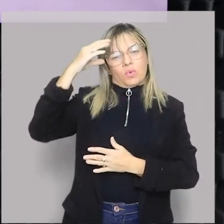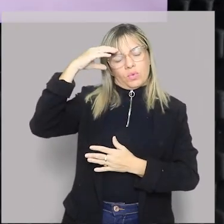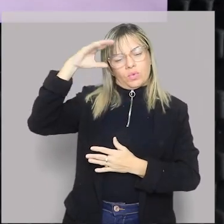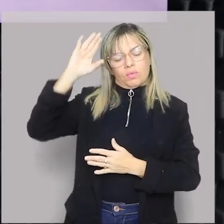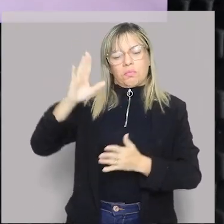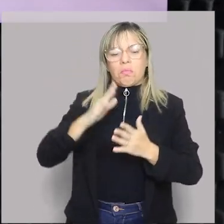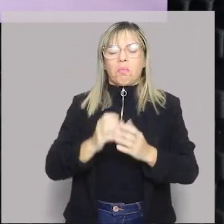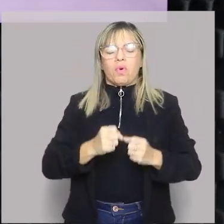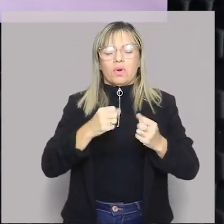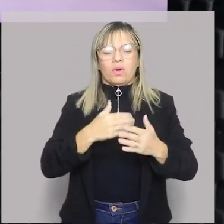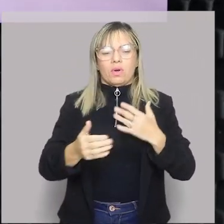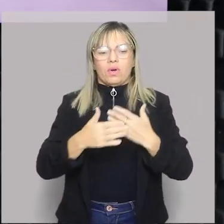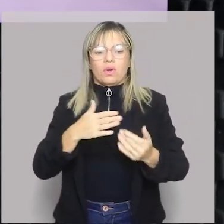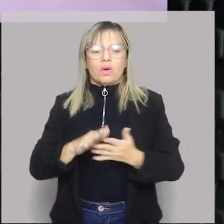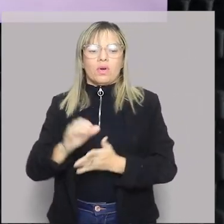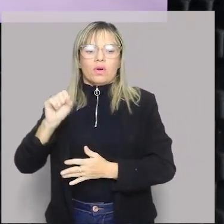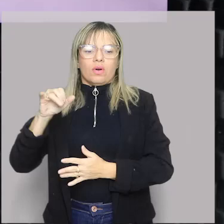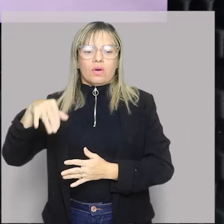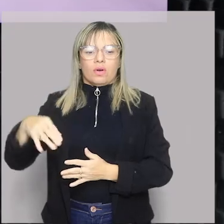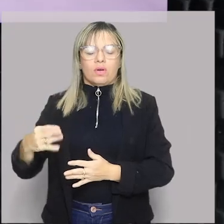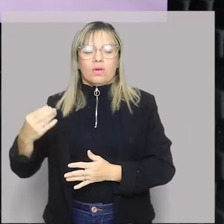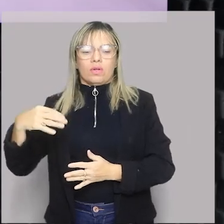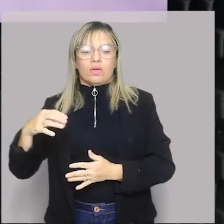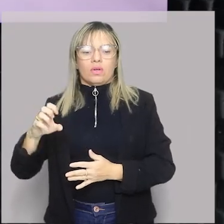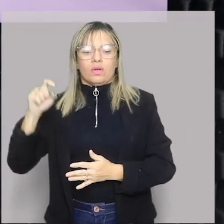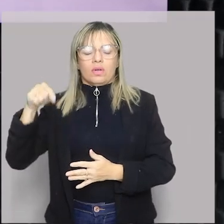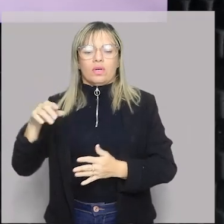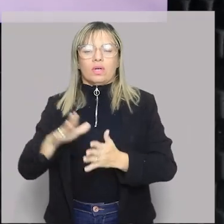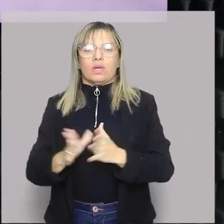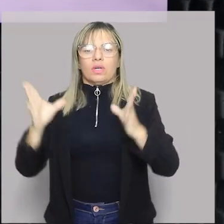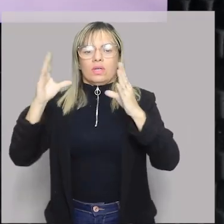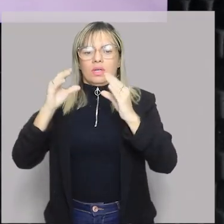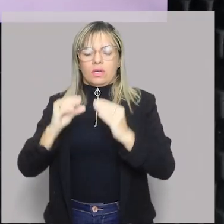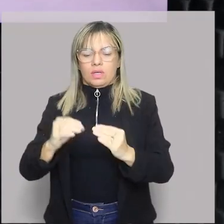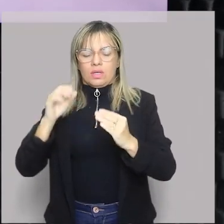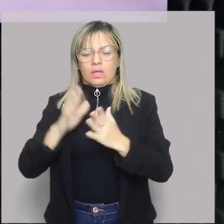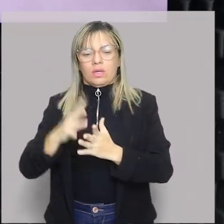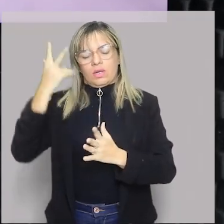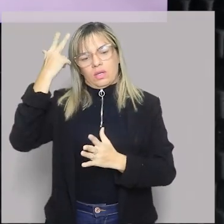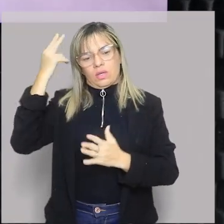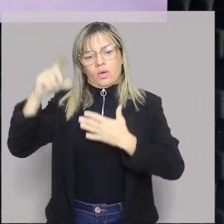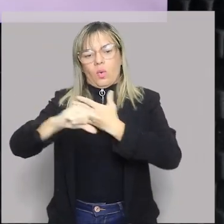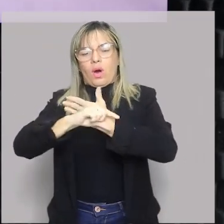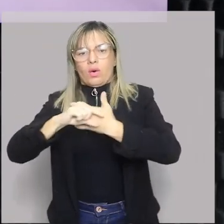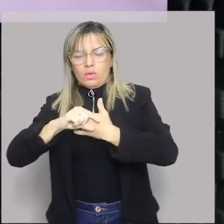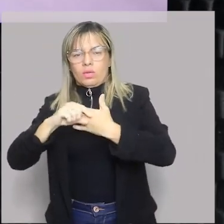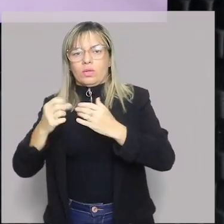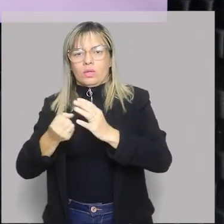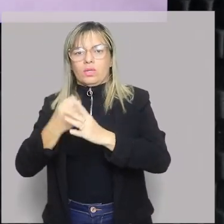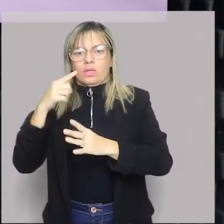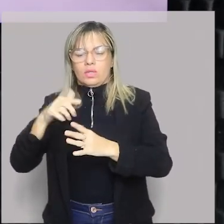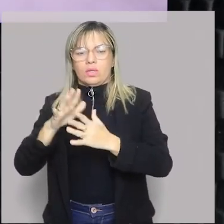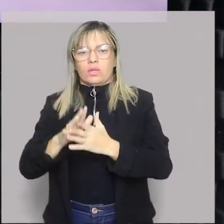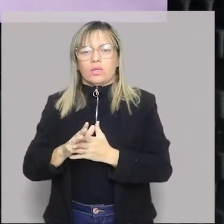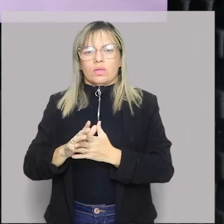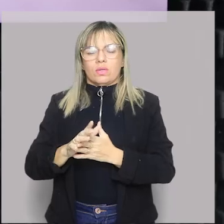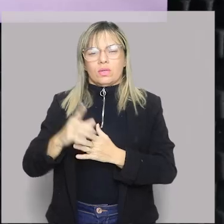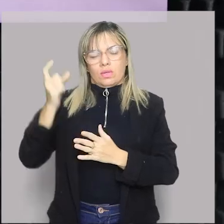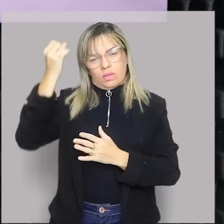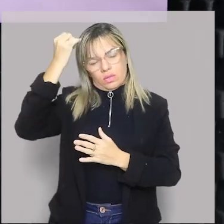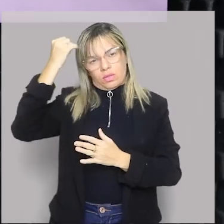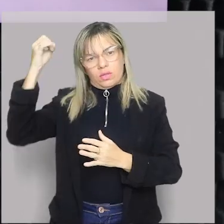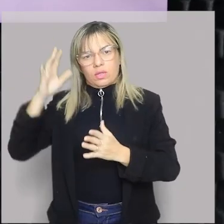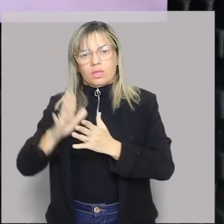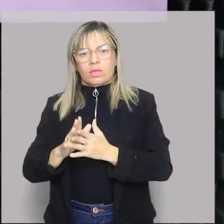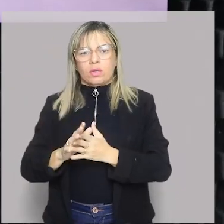sinopse sintetiza as ideias, mas normalmente é produzida por quem produziu aquele livro ou